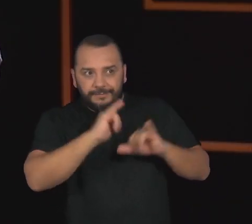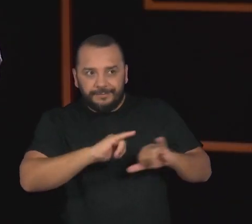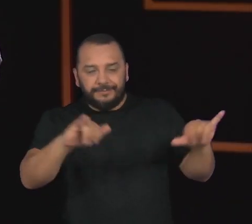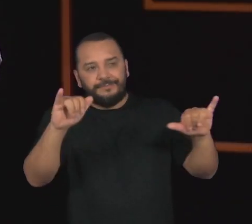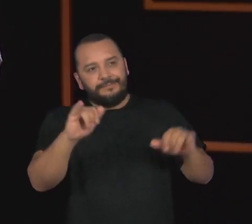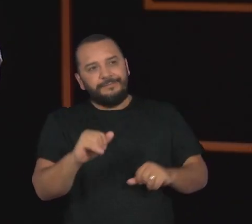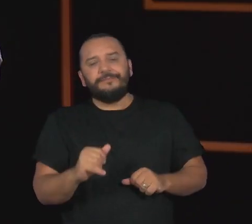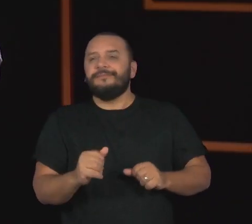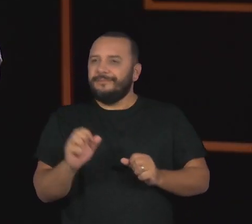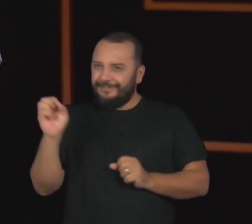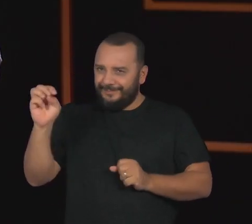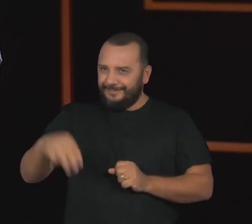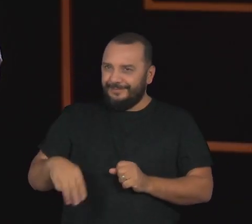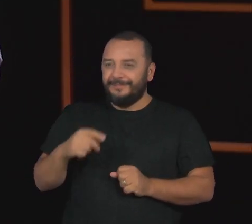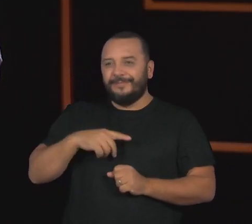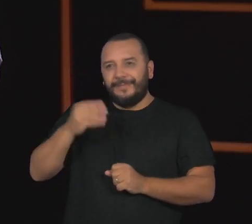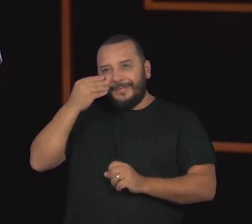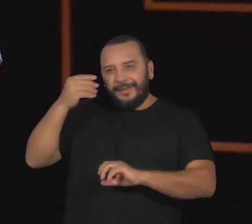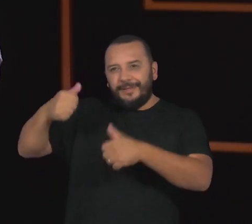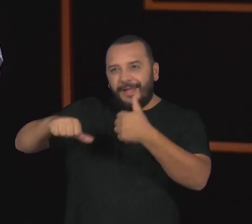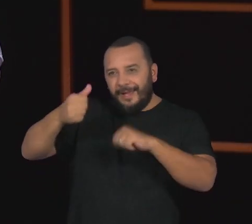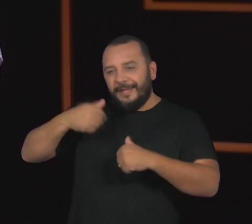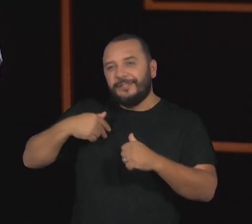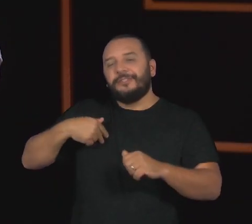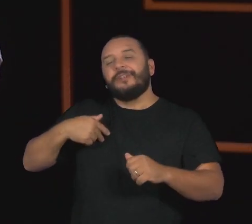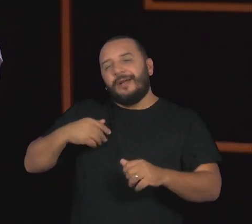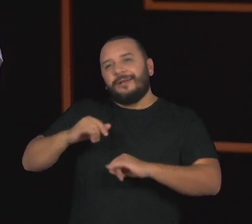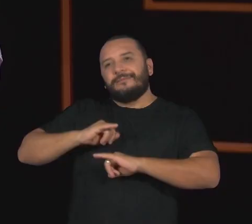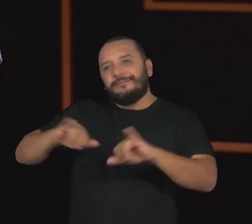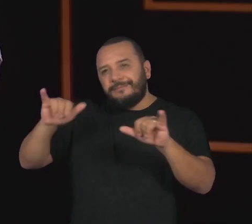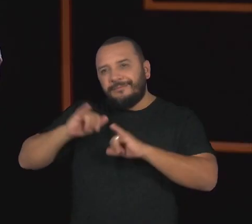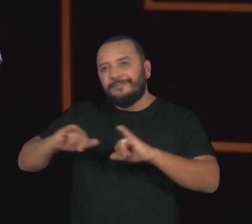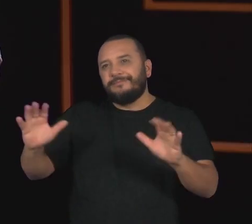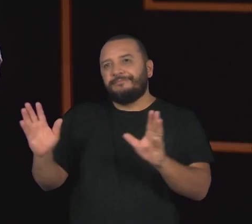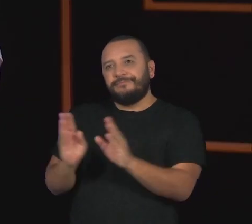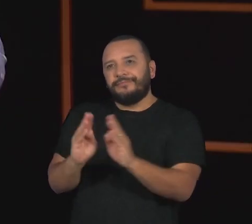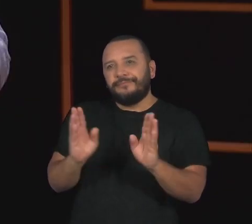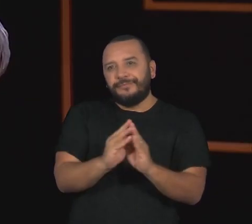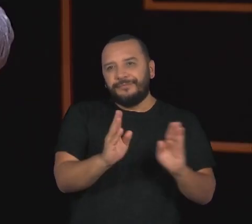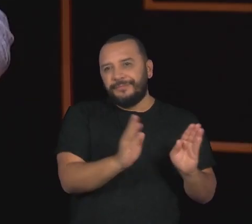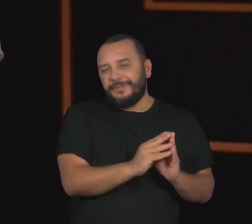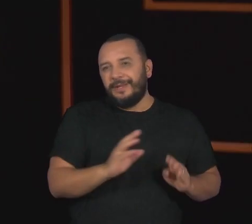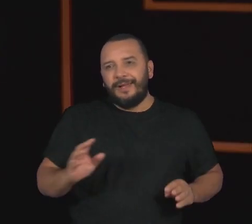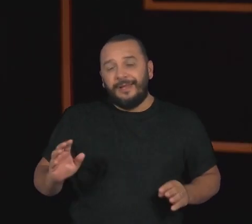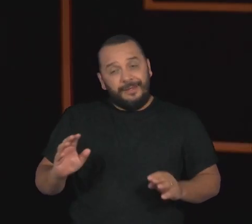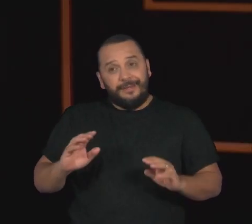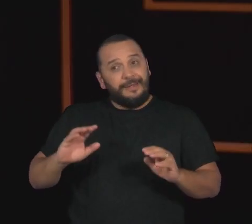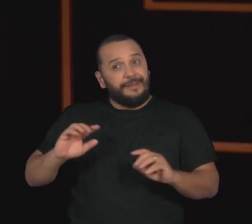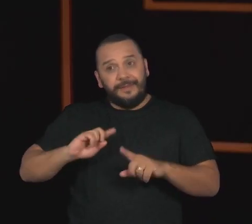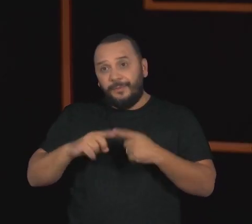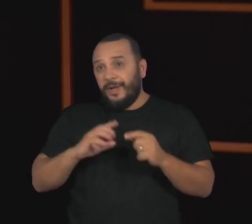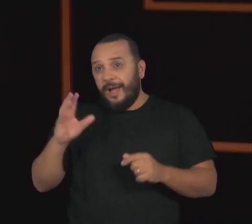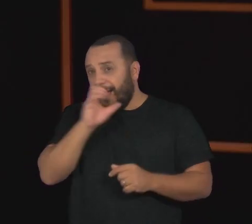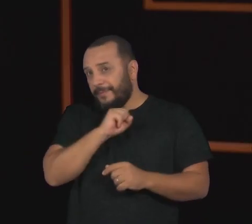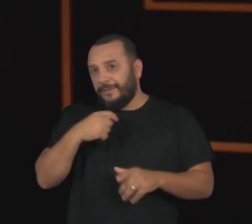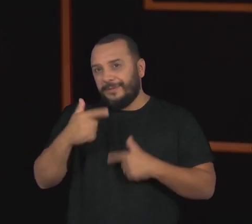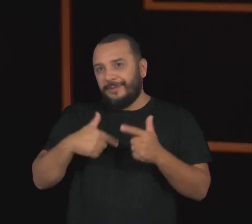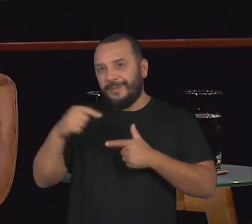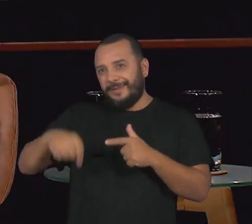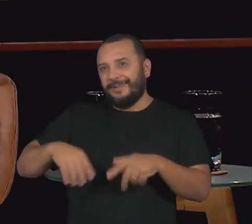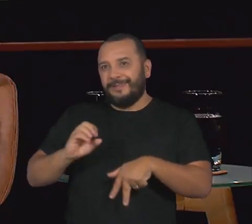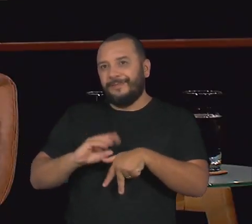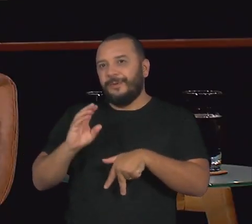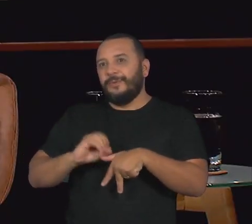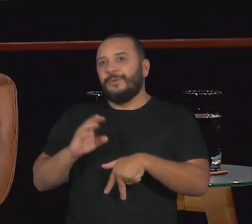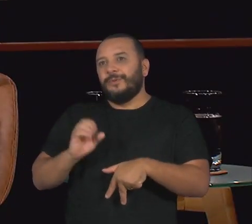a publicidade, com os testes, propagandas, mas logo, muito rápido, eu vim parar exatamente aqui na TV Cultura.